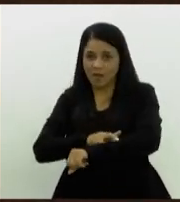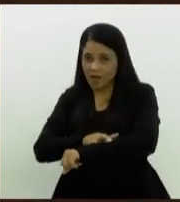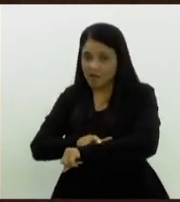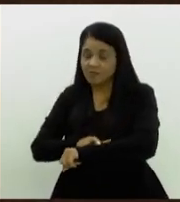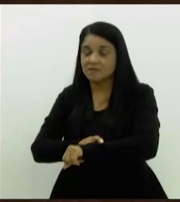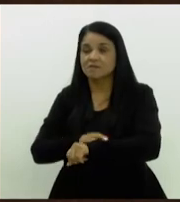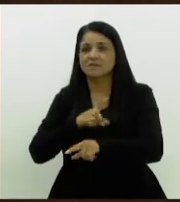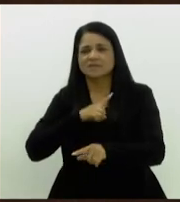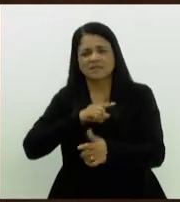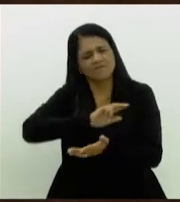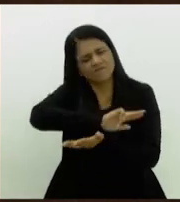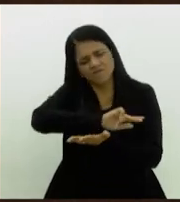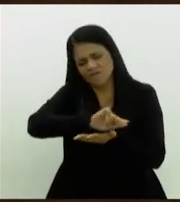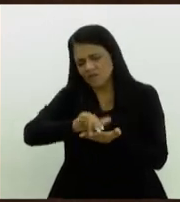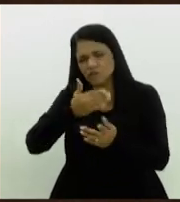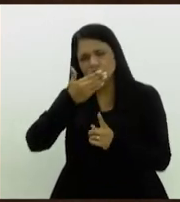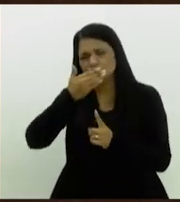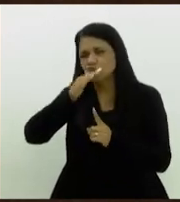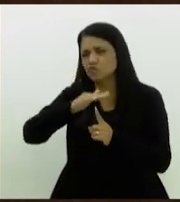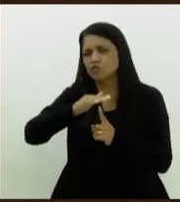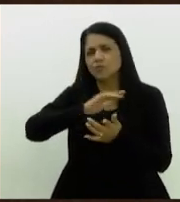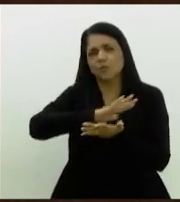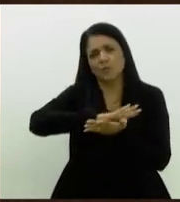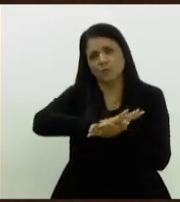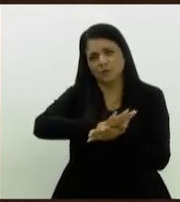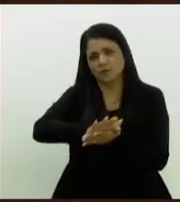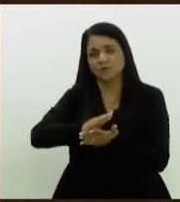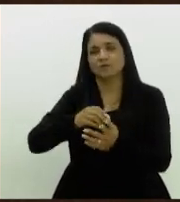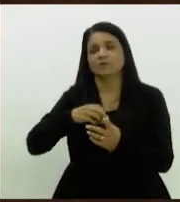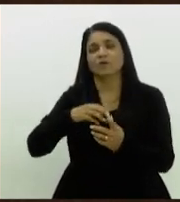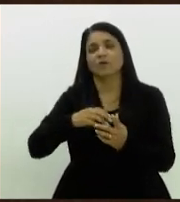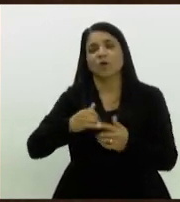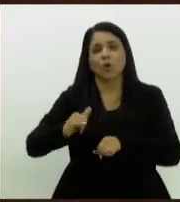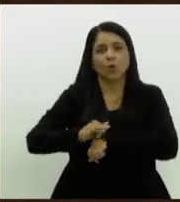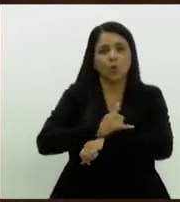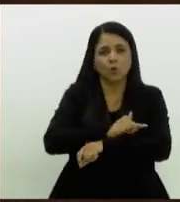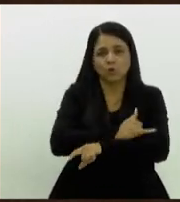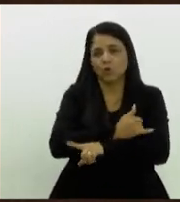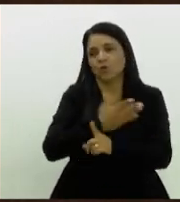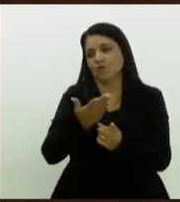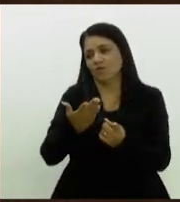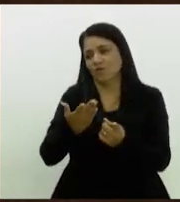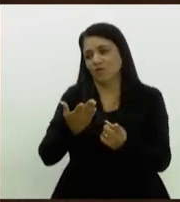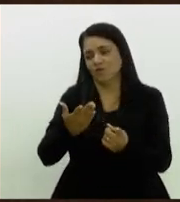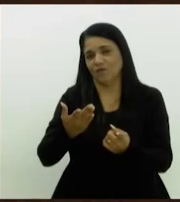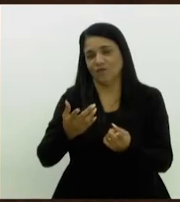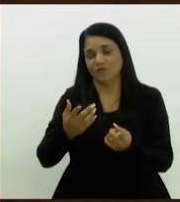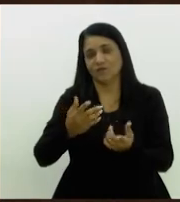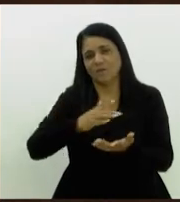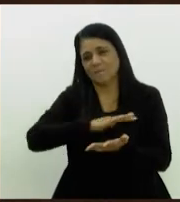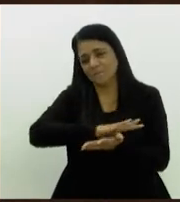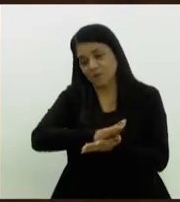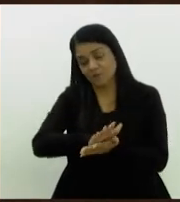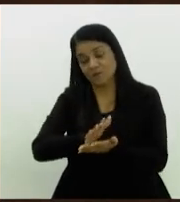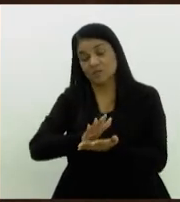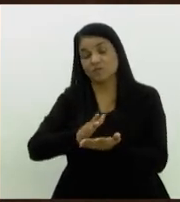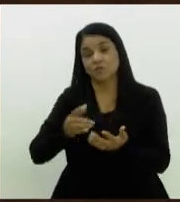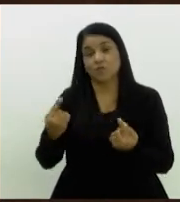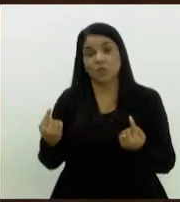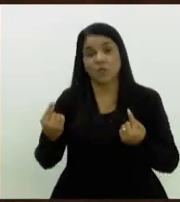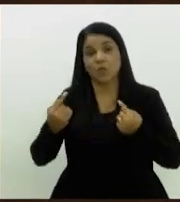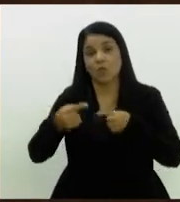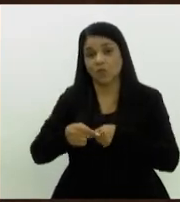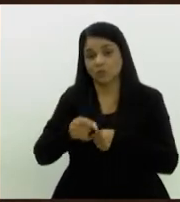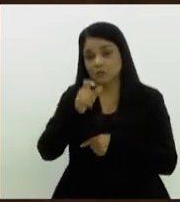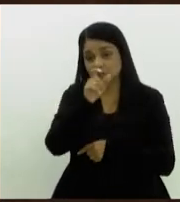mas existem tantos outros preconceitos, gordofobia, e um dos preconceitos é contra as pessoas que